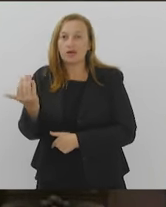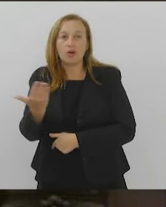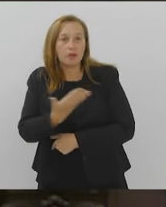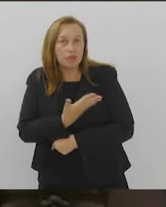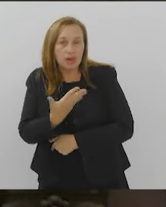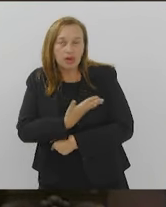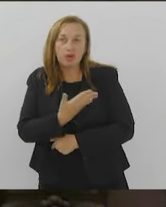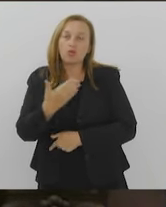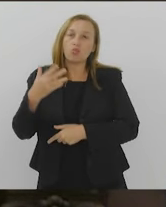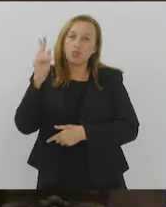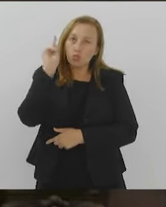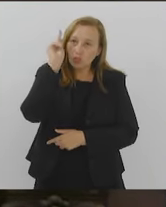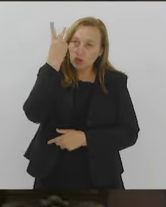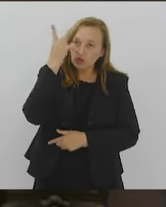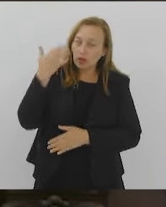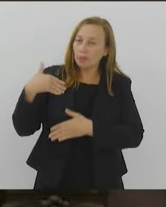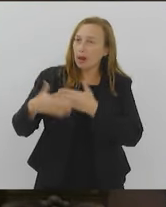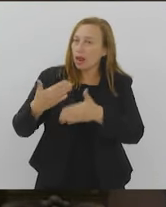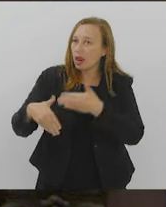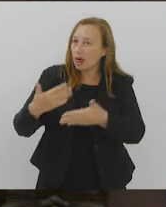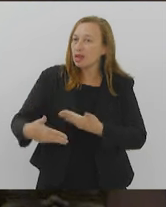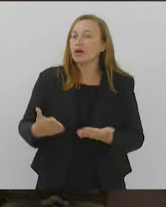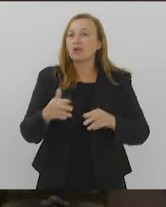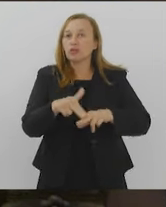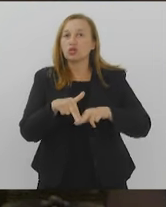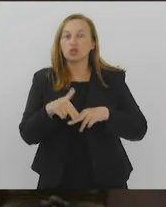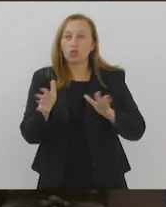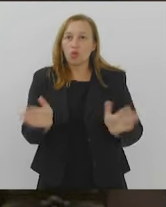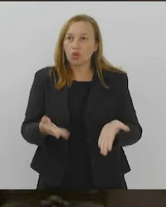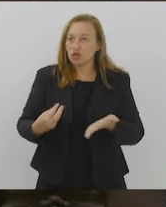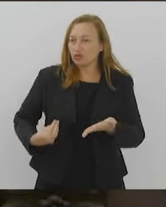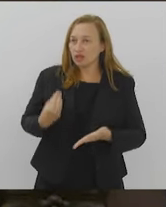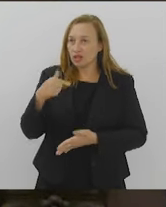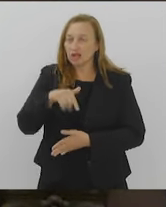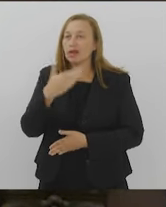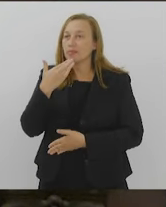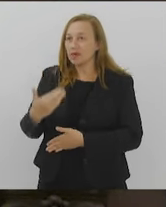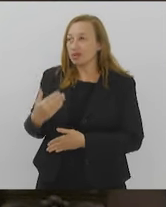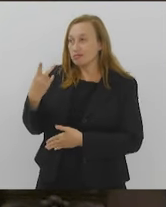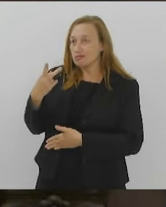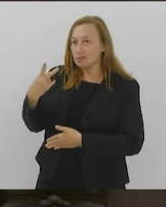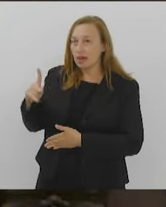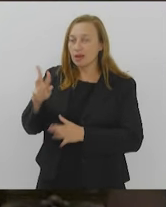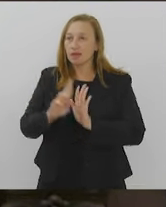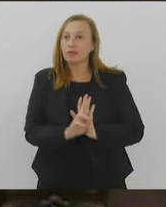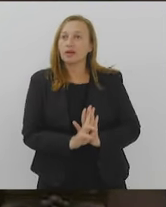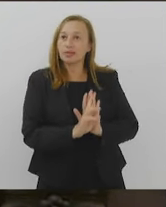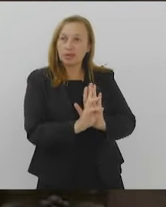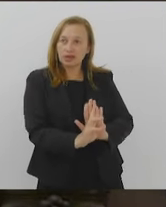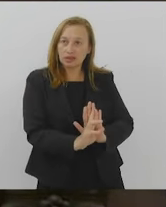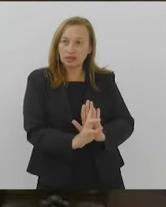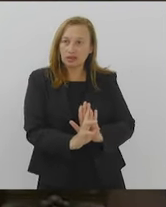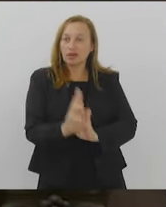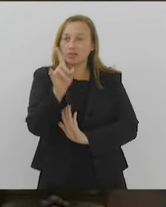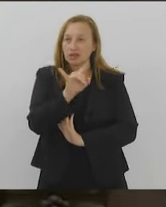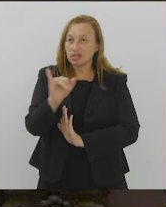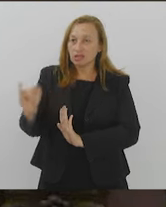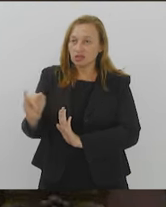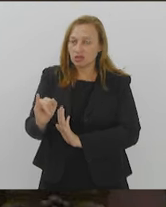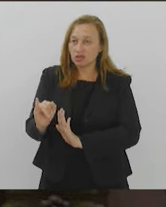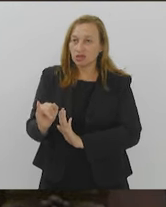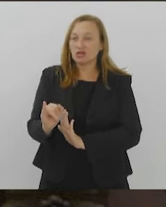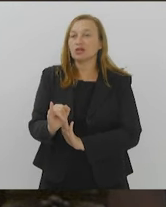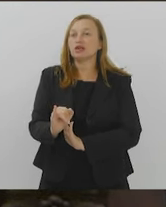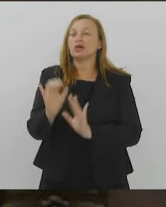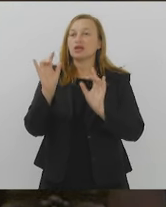uma história, e por isso que eu estou aqui hoje, foi a pedido dele para representá-lo, presidir essa sessão tão